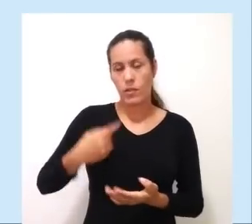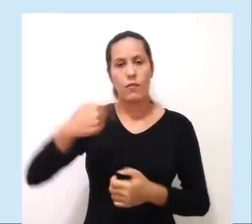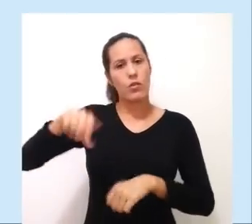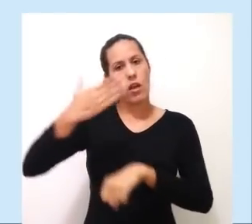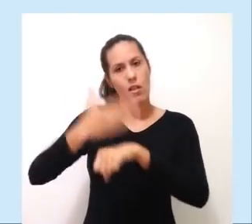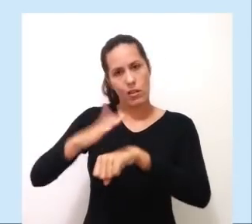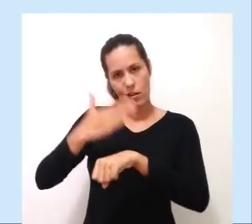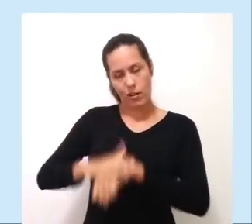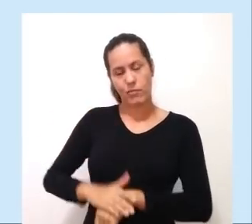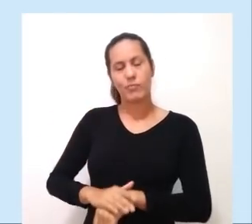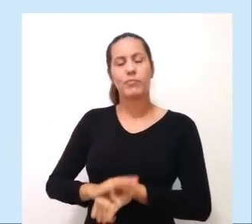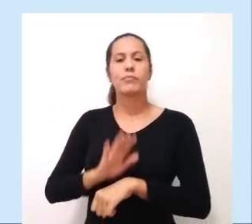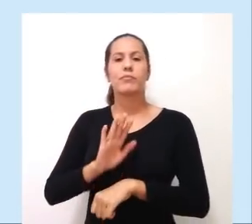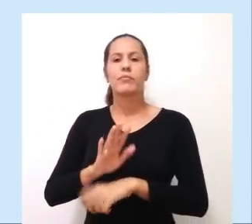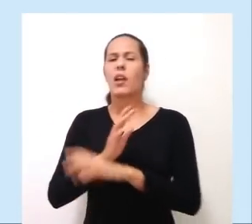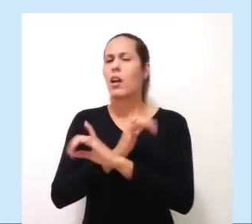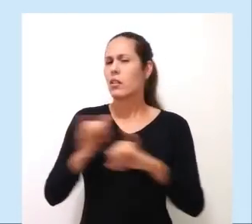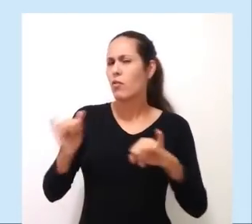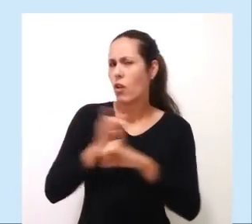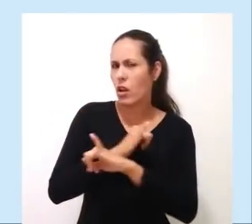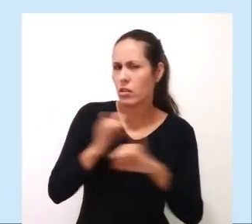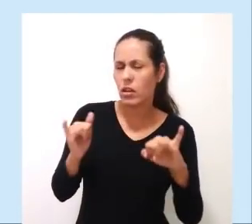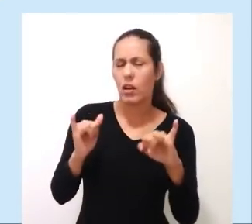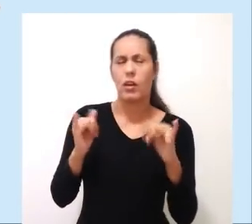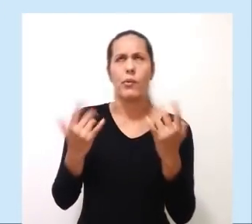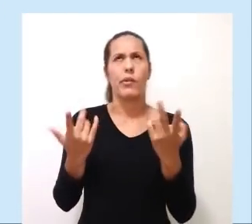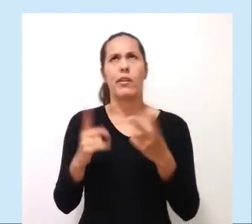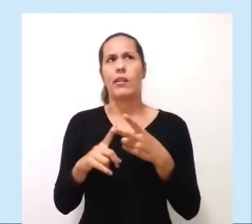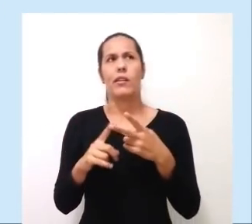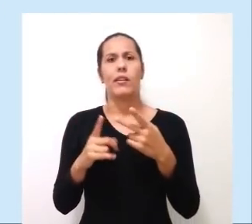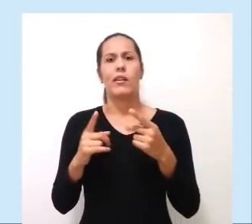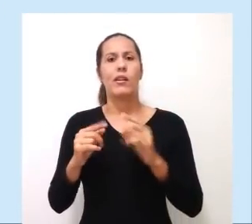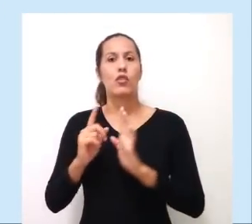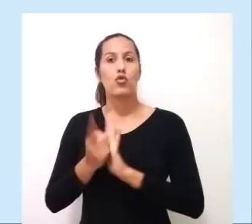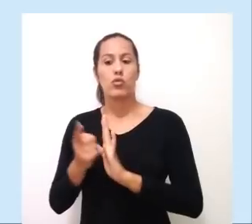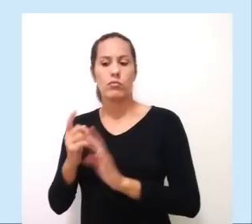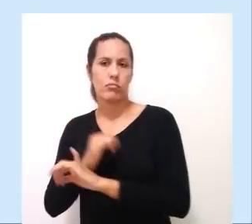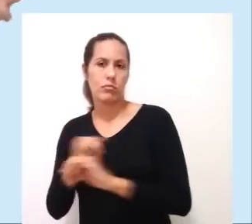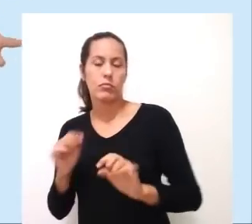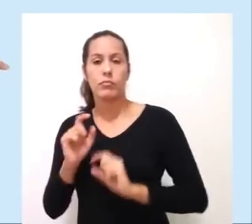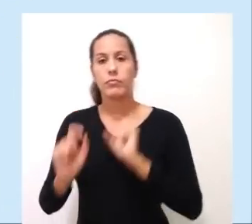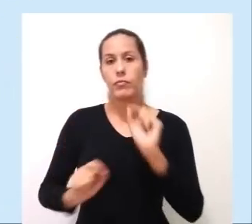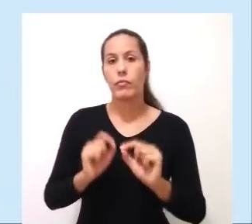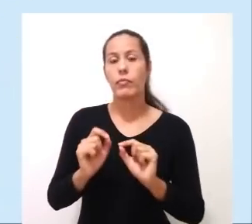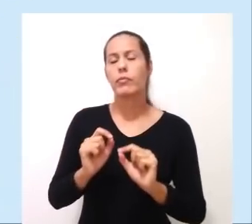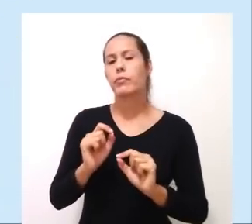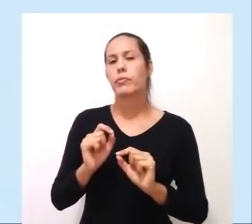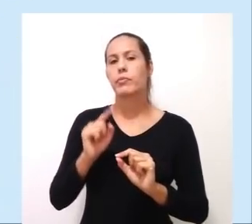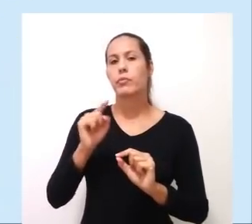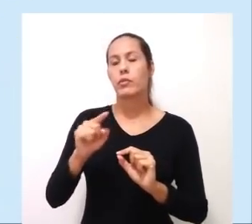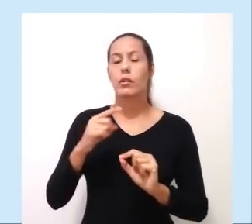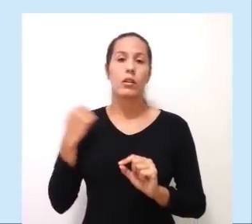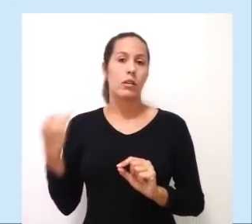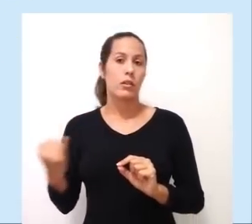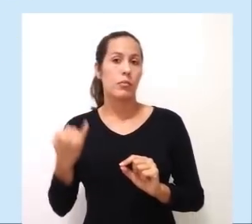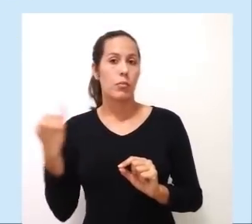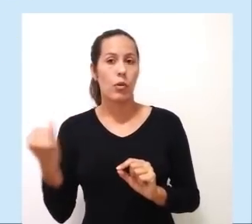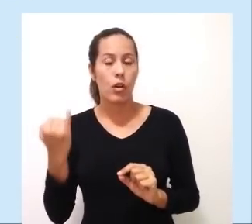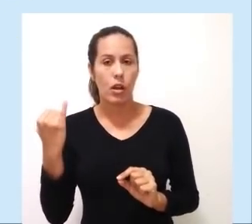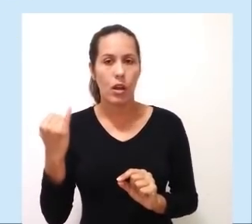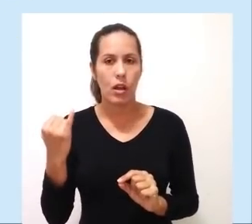notícia, treinar a notícia em sala de aula, a divulgação desse gênero. Então, é o seguinte,